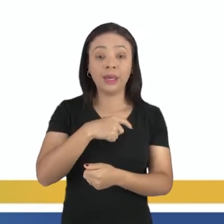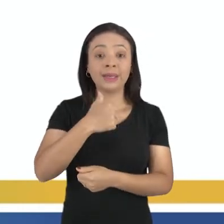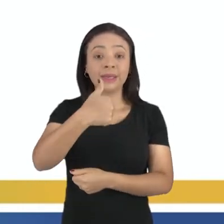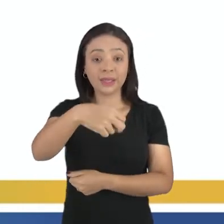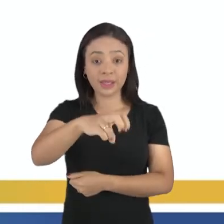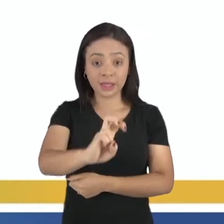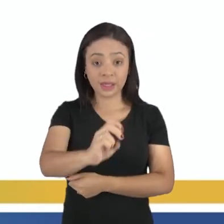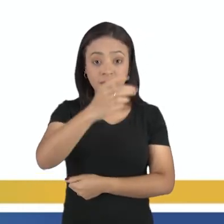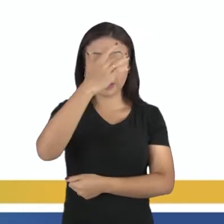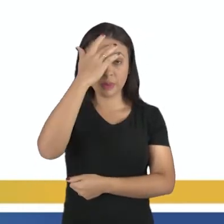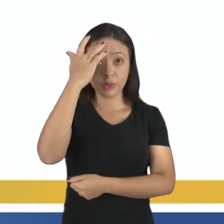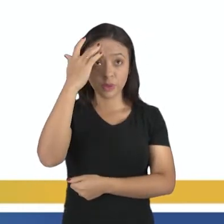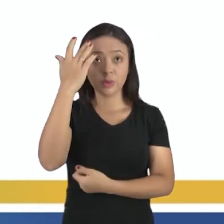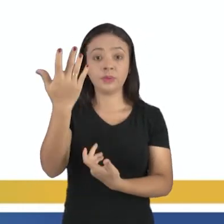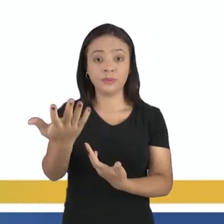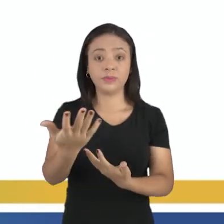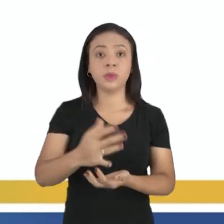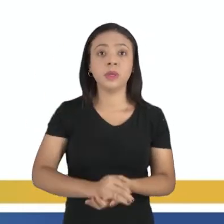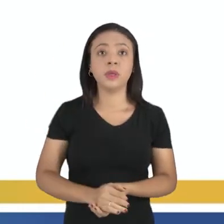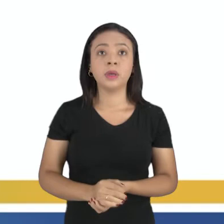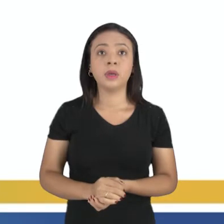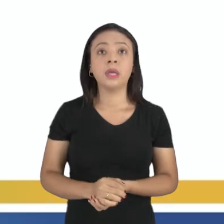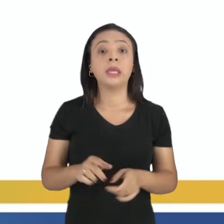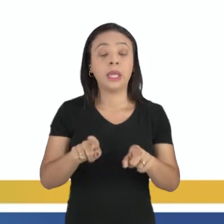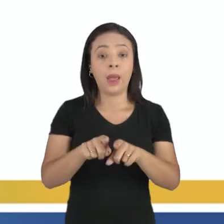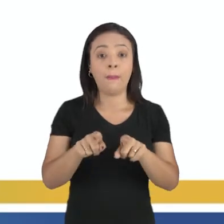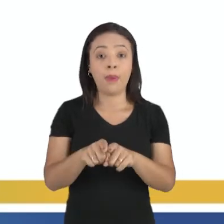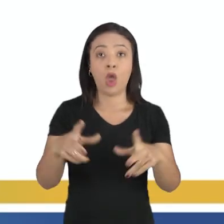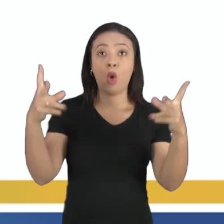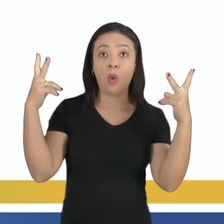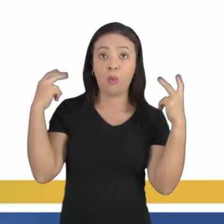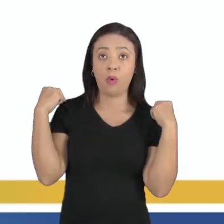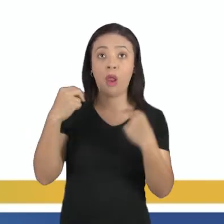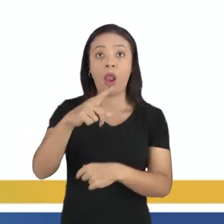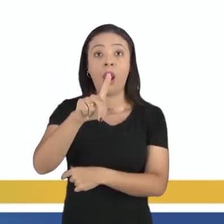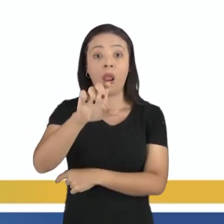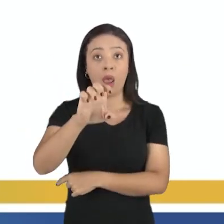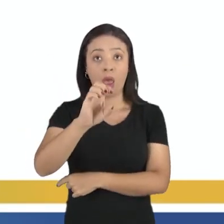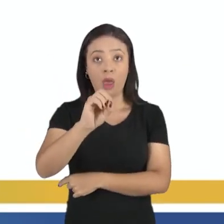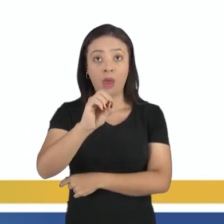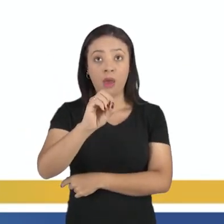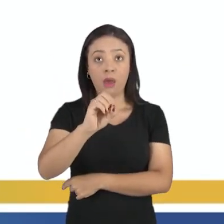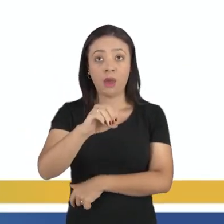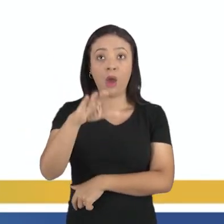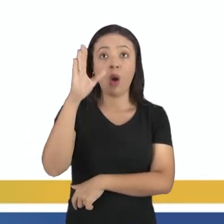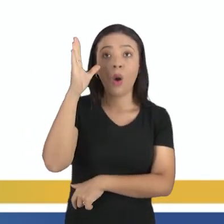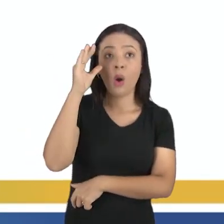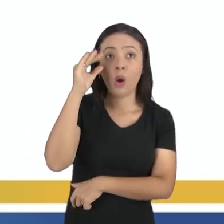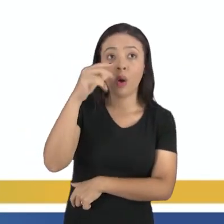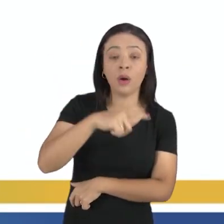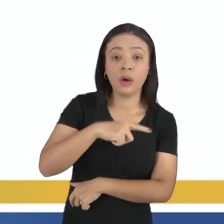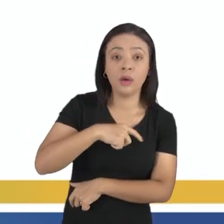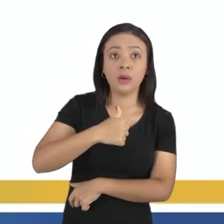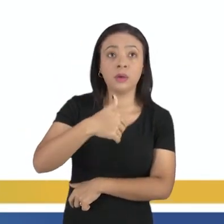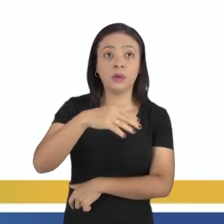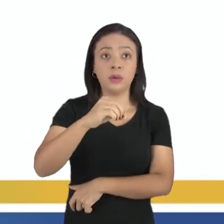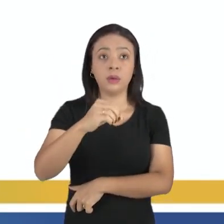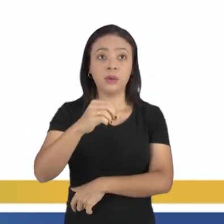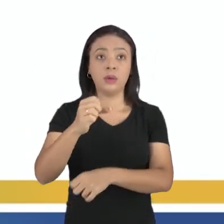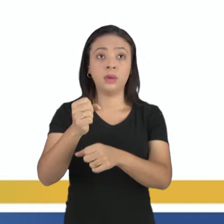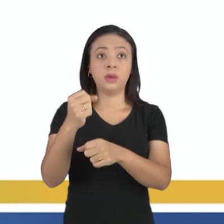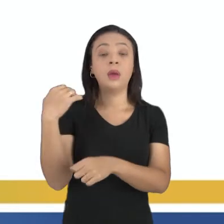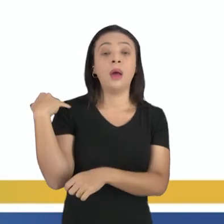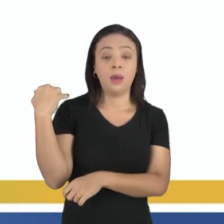15 passageiros, né, e mais um motorista. Léo, um garotinho curioso de 10 anos, perguntou a idade